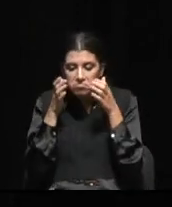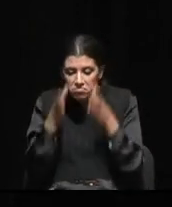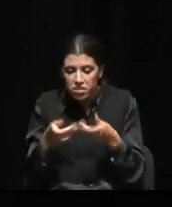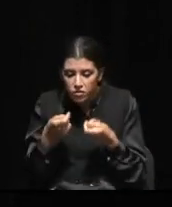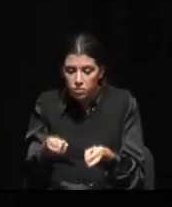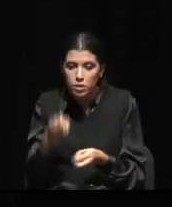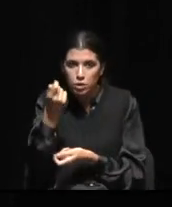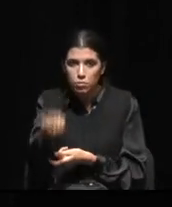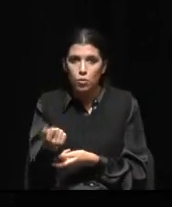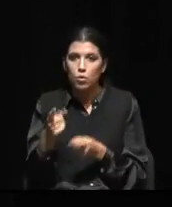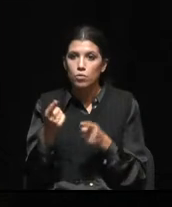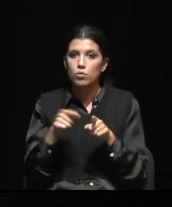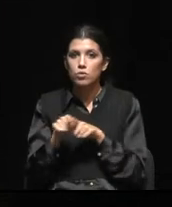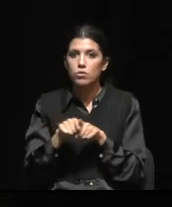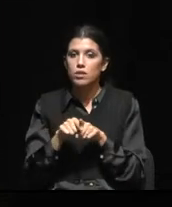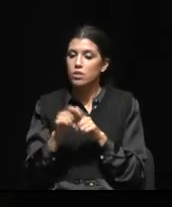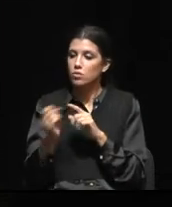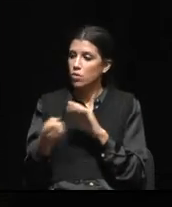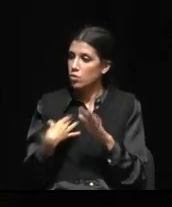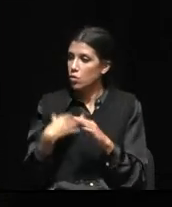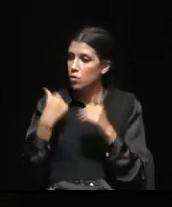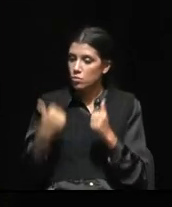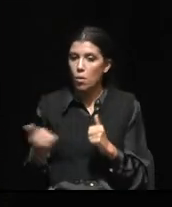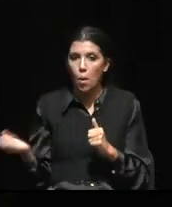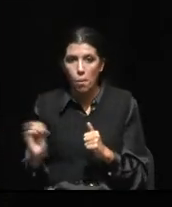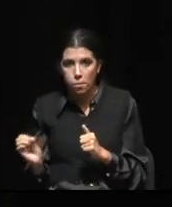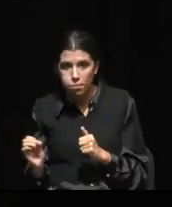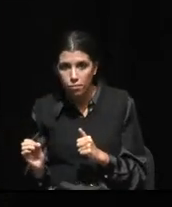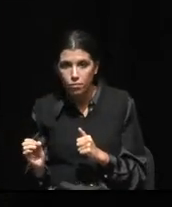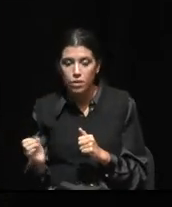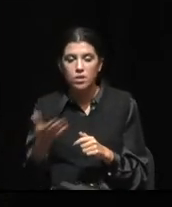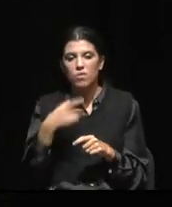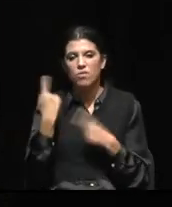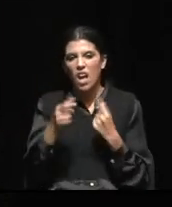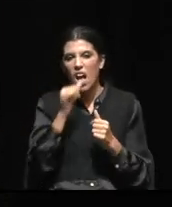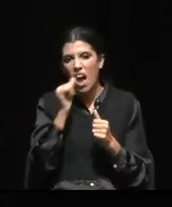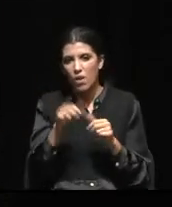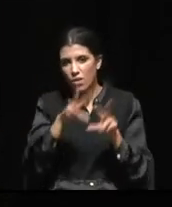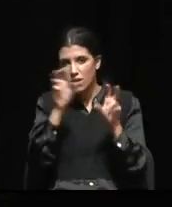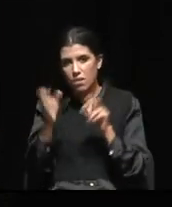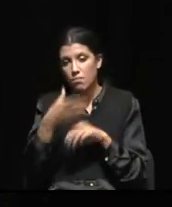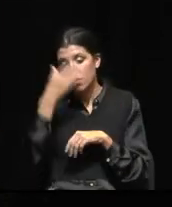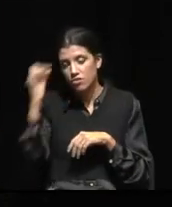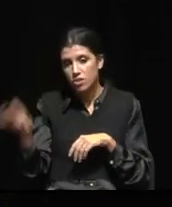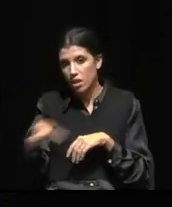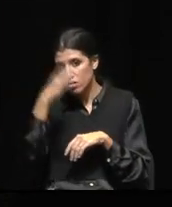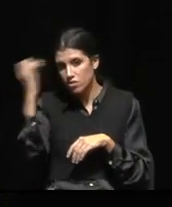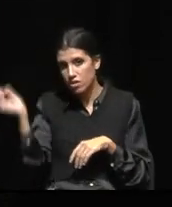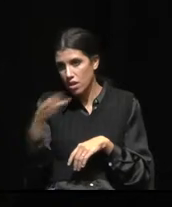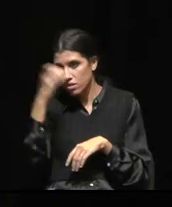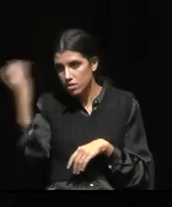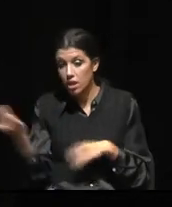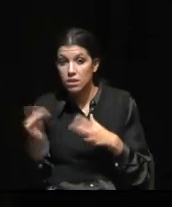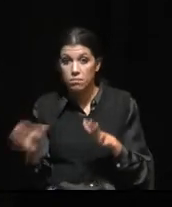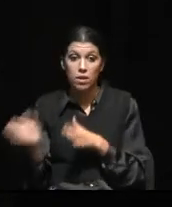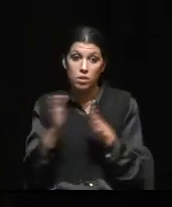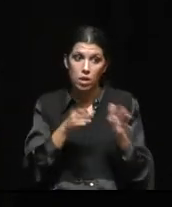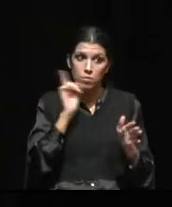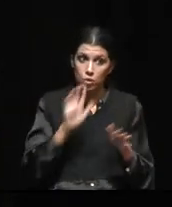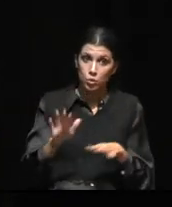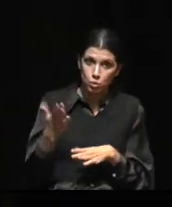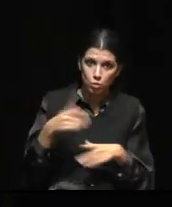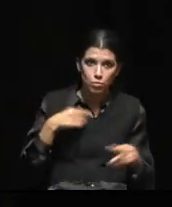gerando retorno político a curto prazo vão sendo esquecidos são todavia determinantes para o futuro mas